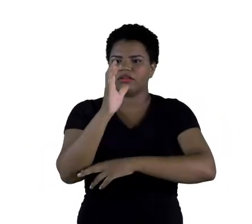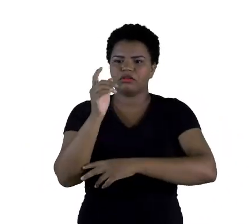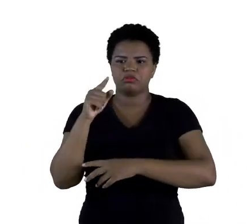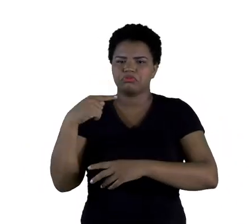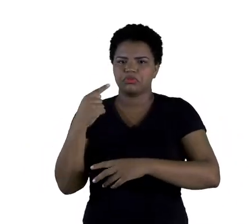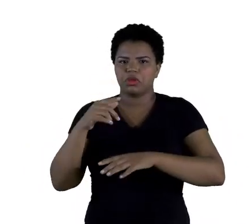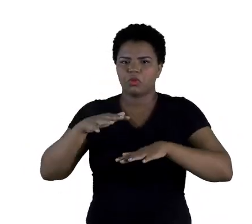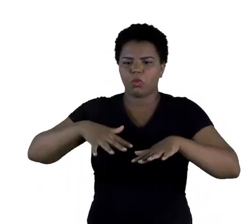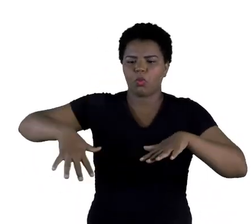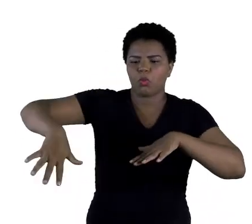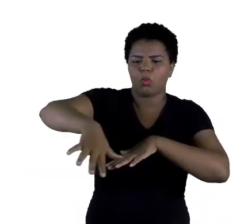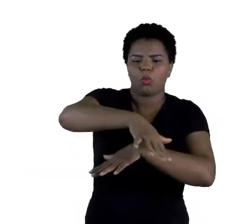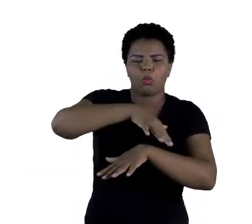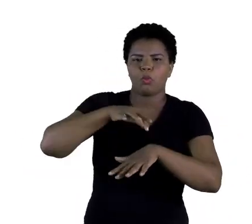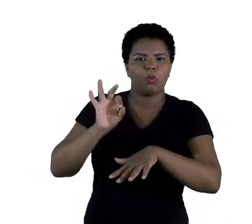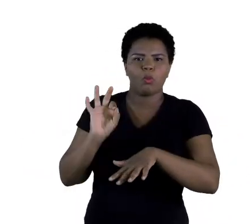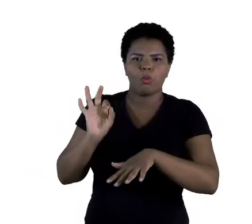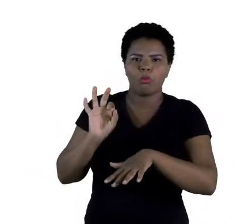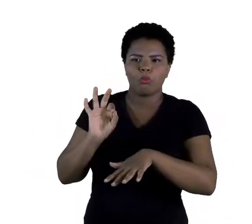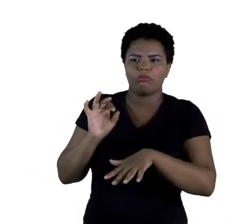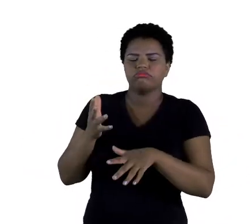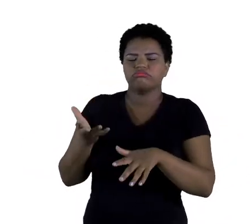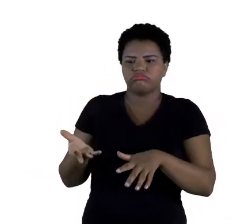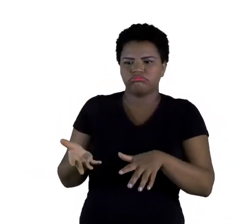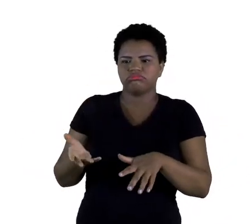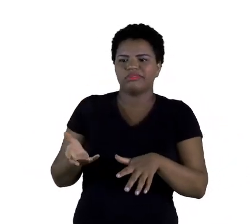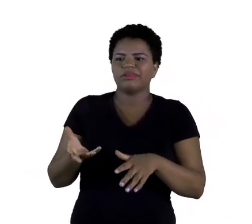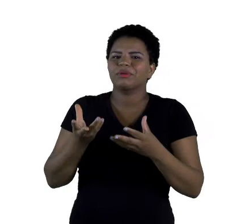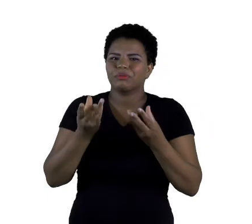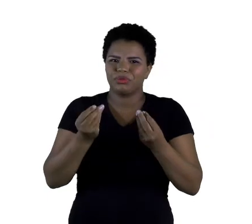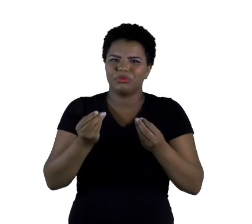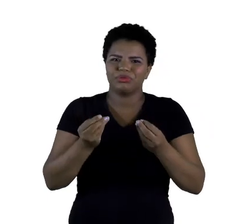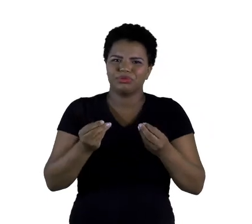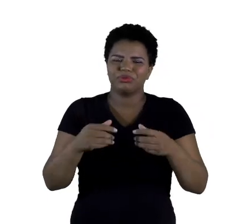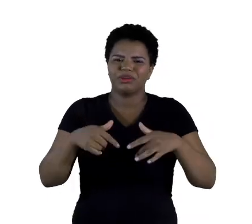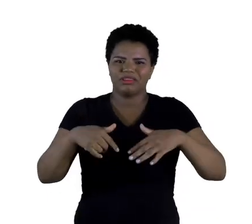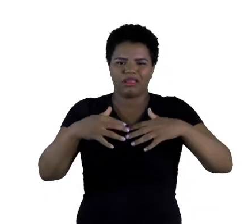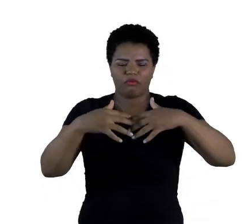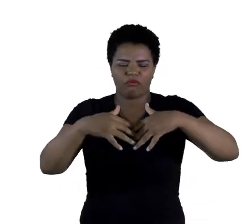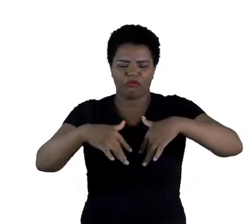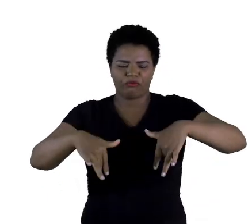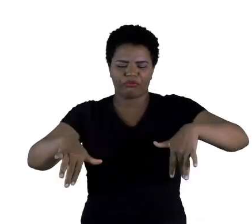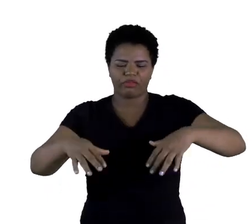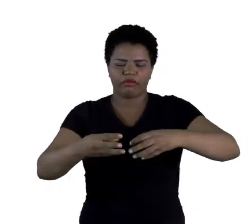imagem, mas está bastante desgastado essa imagem também.